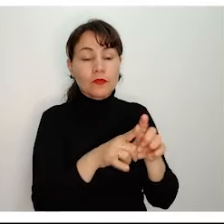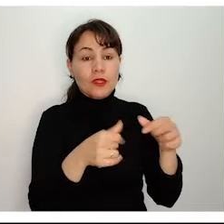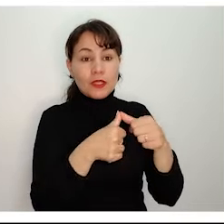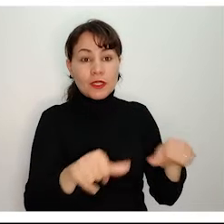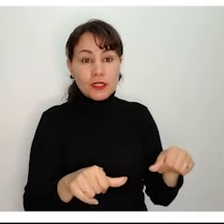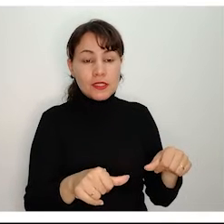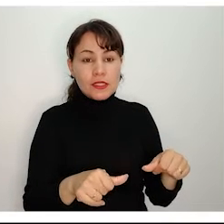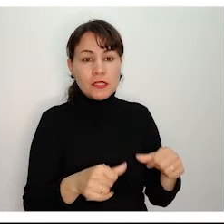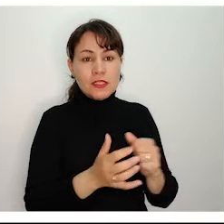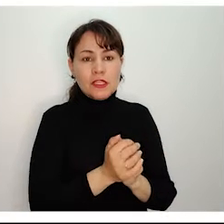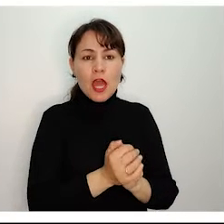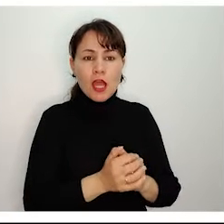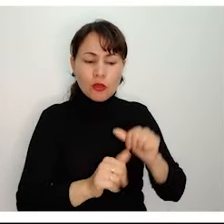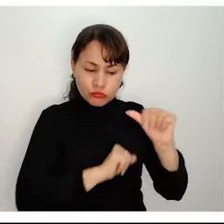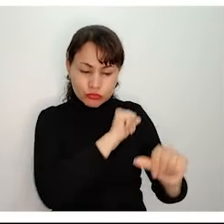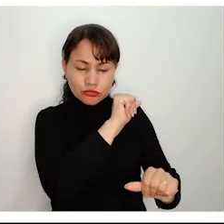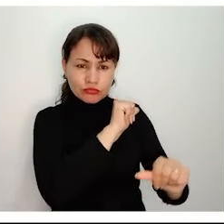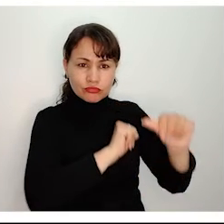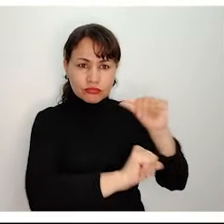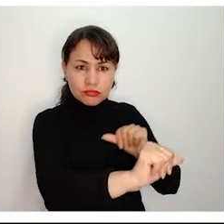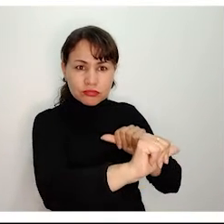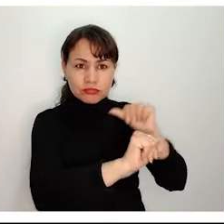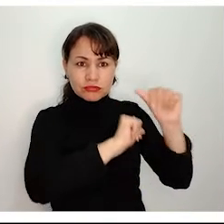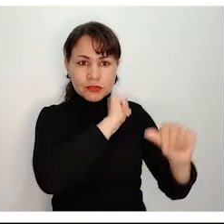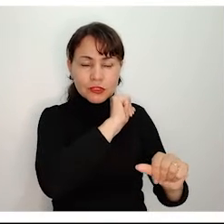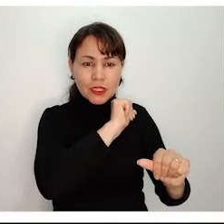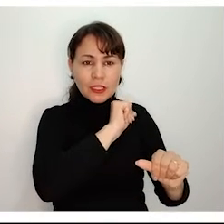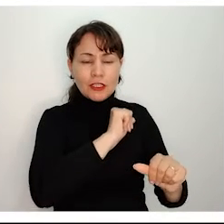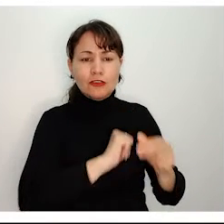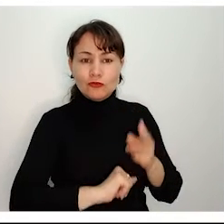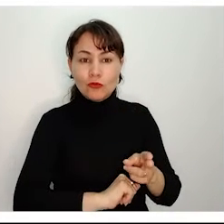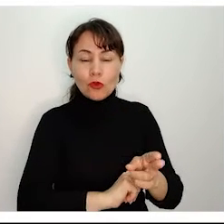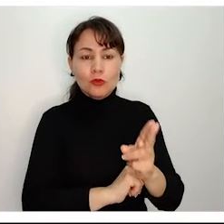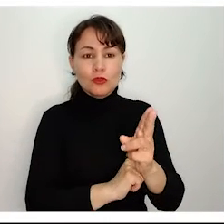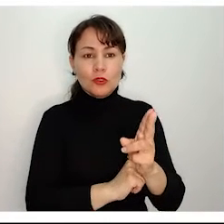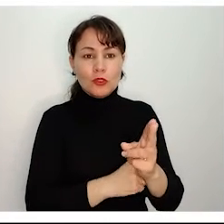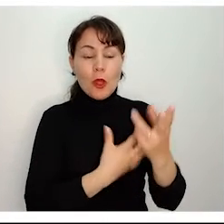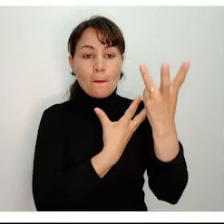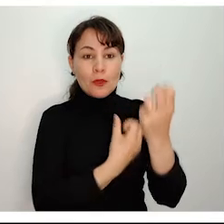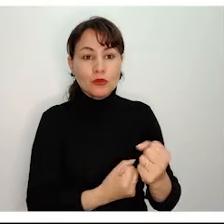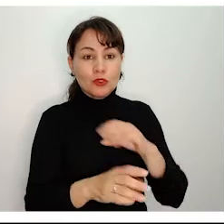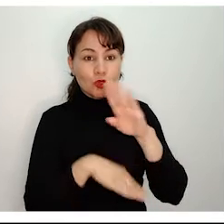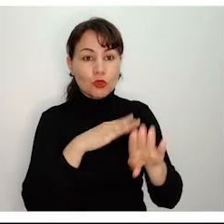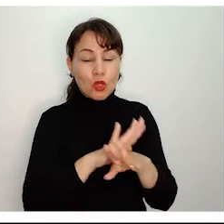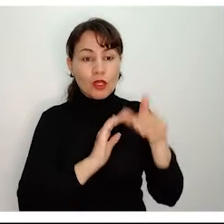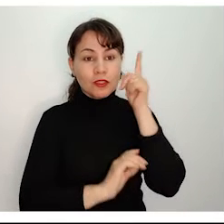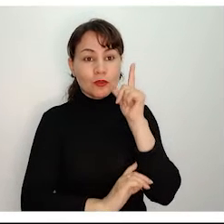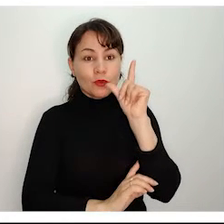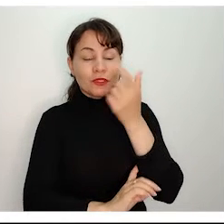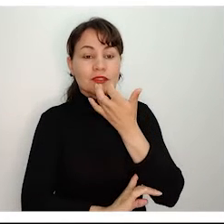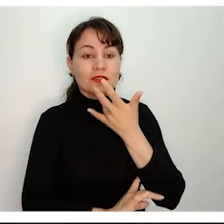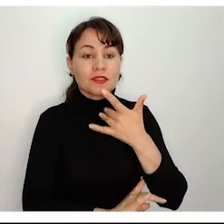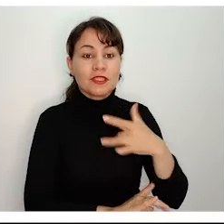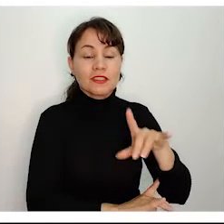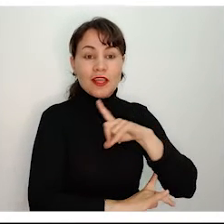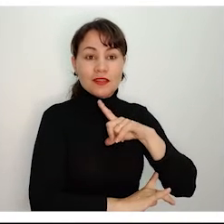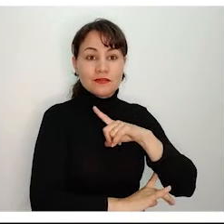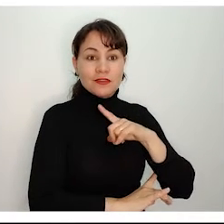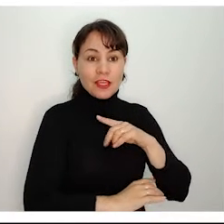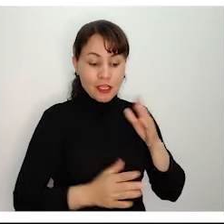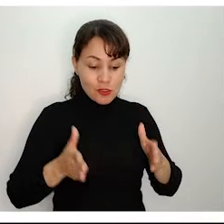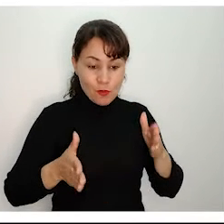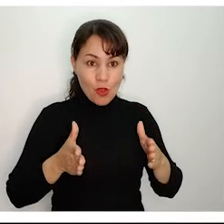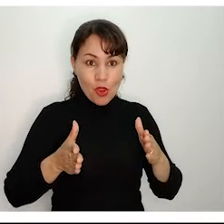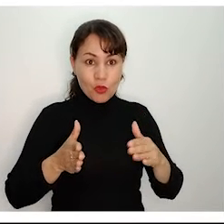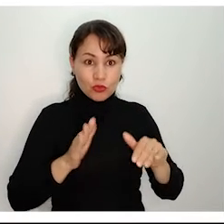cérebro, também está em constante mudança, em constante alteração, permitindo todas as conquistas que as